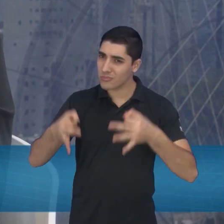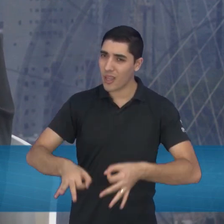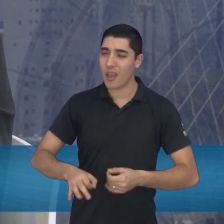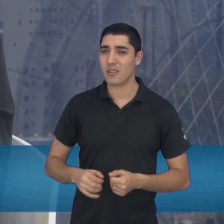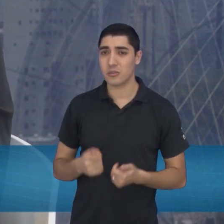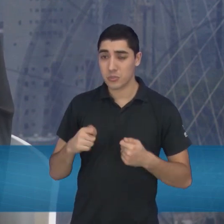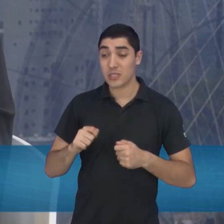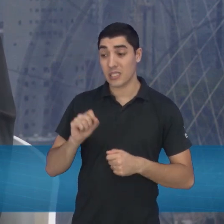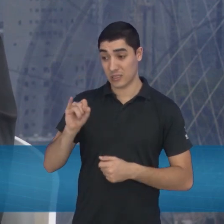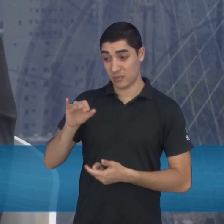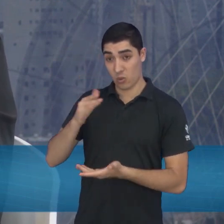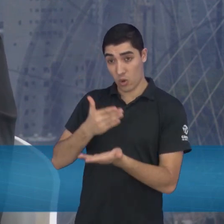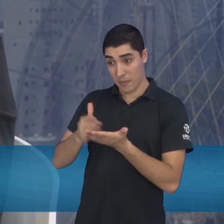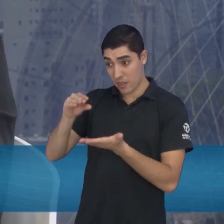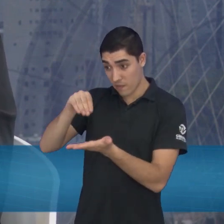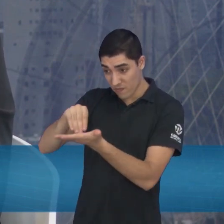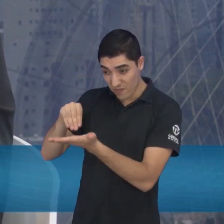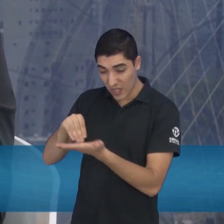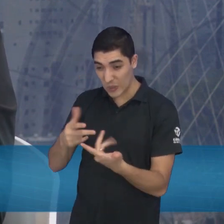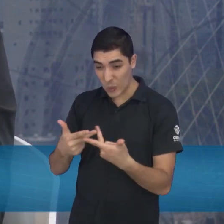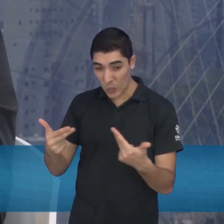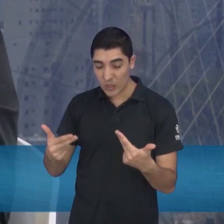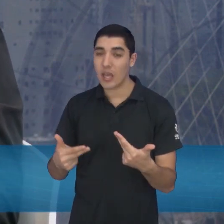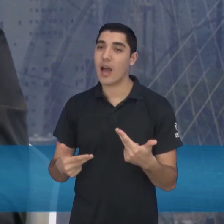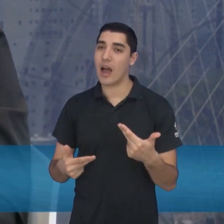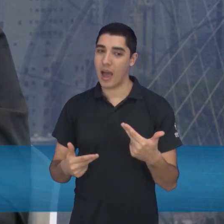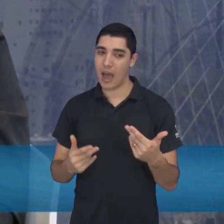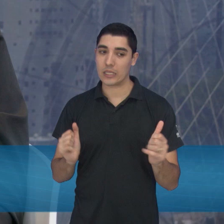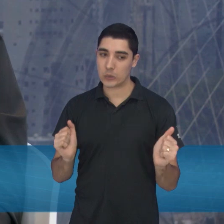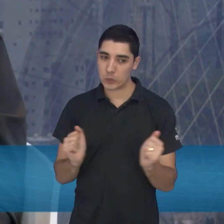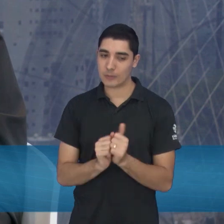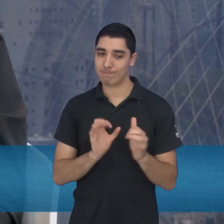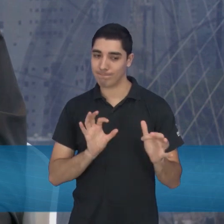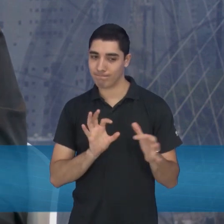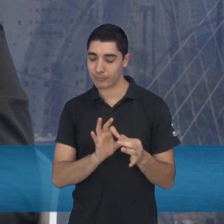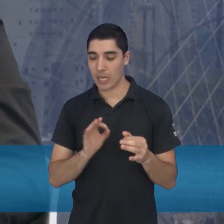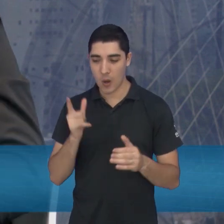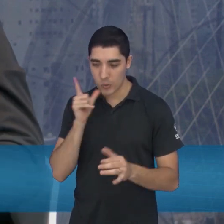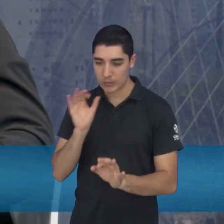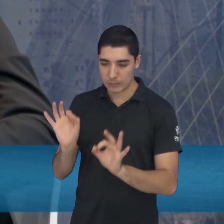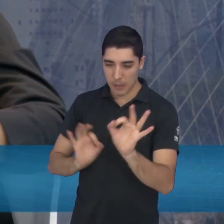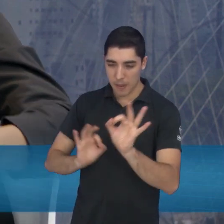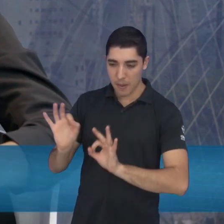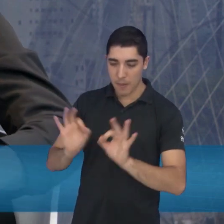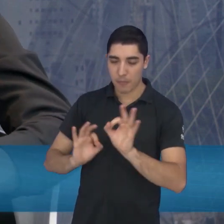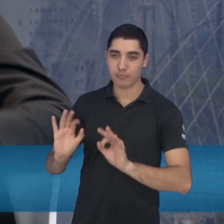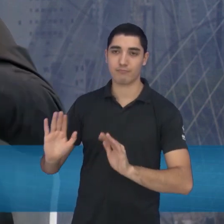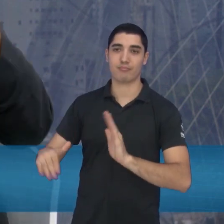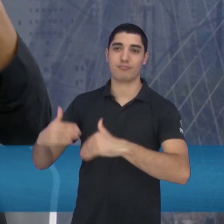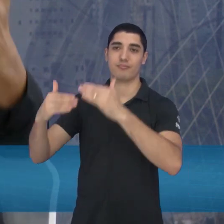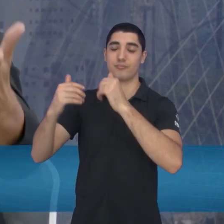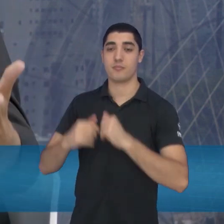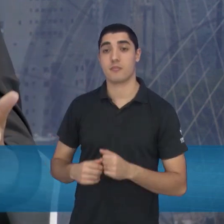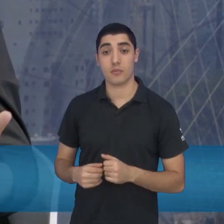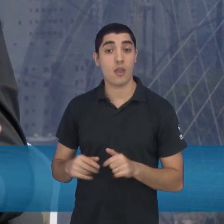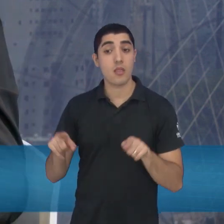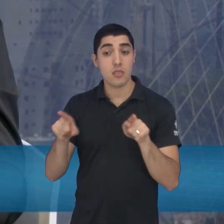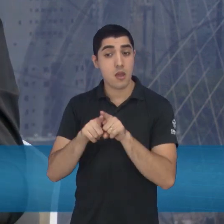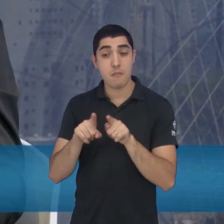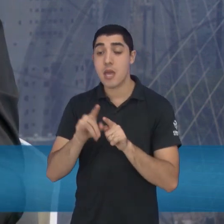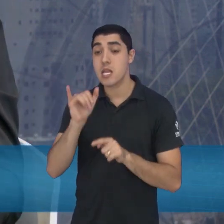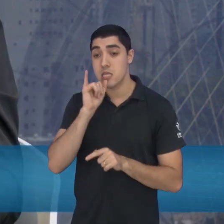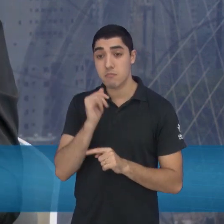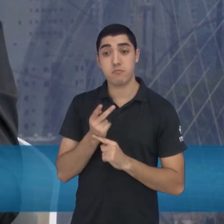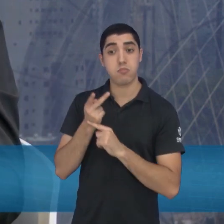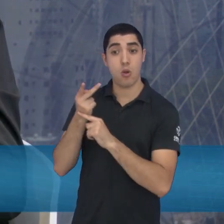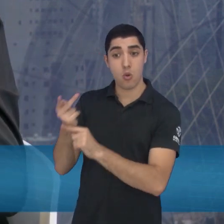falta é que se constrói algo. É só a partir da falta que a gente constrói algo. até de ir atrás de poderes públicos se